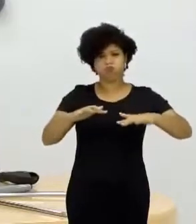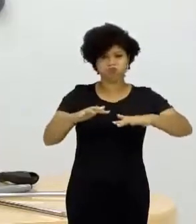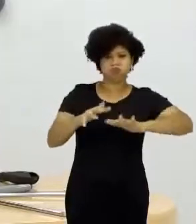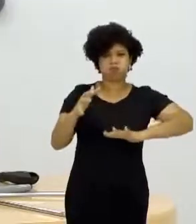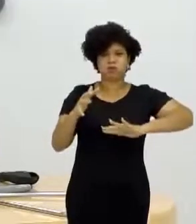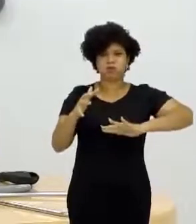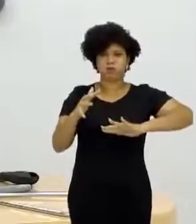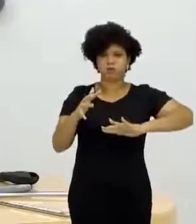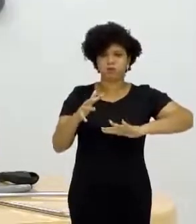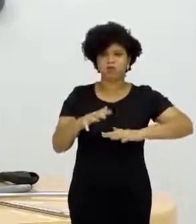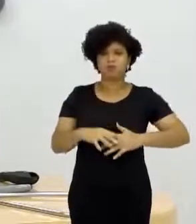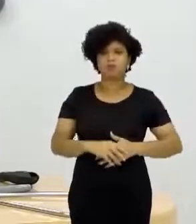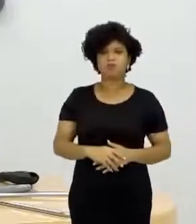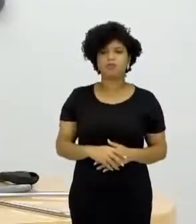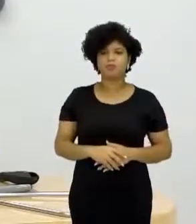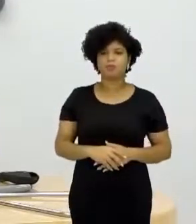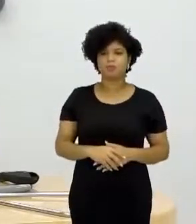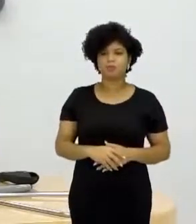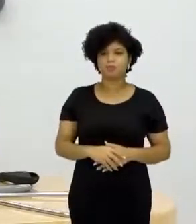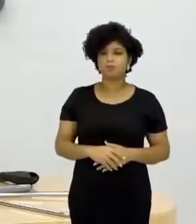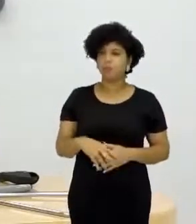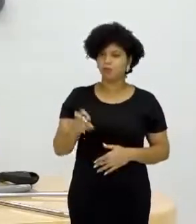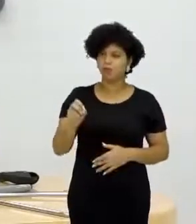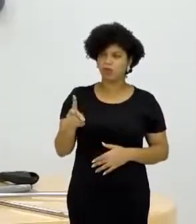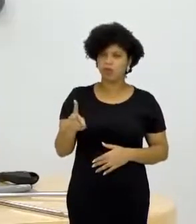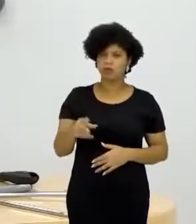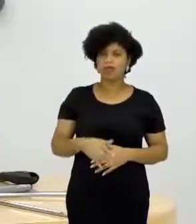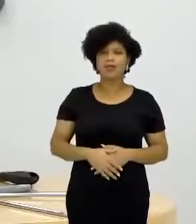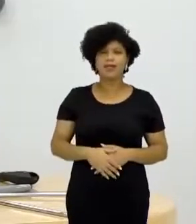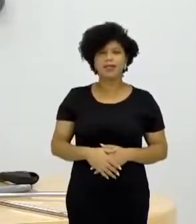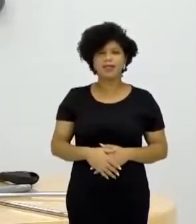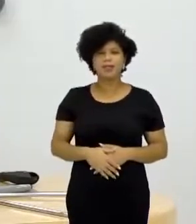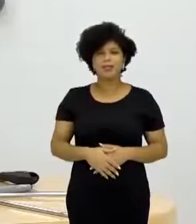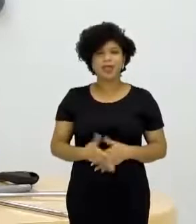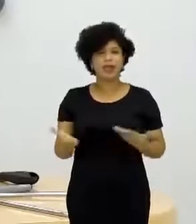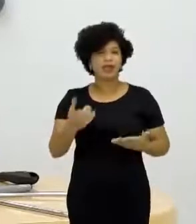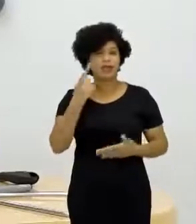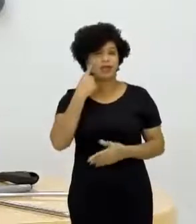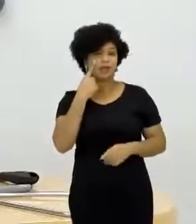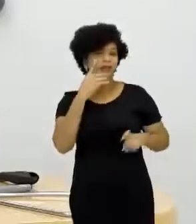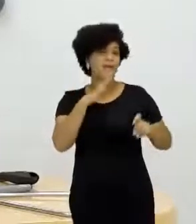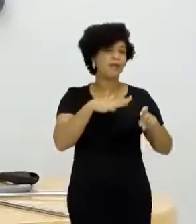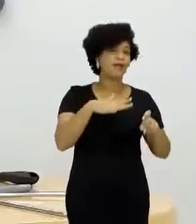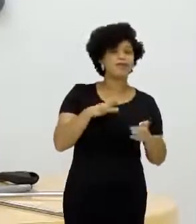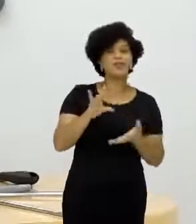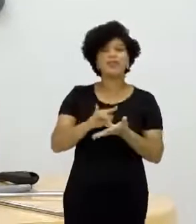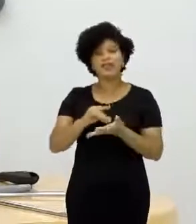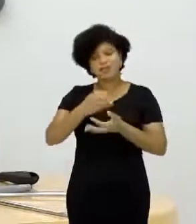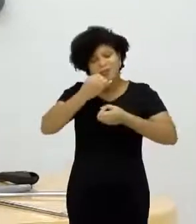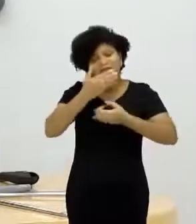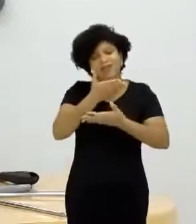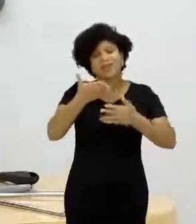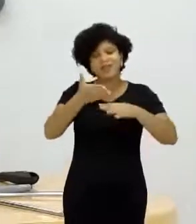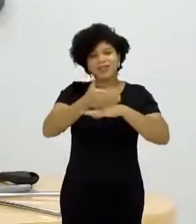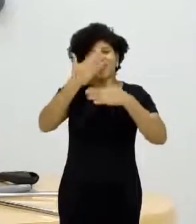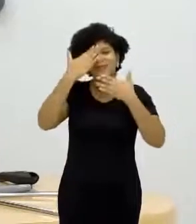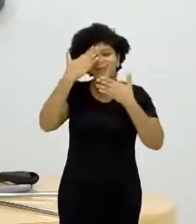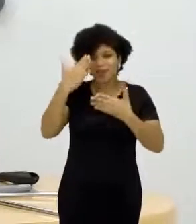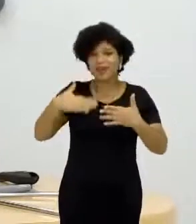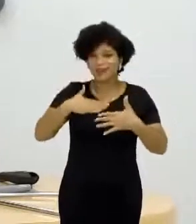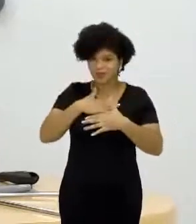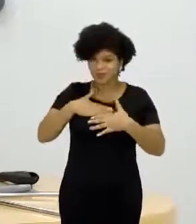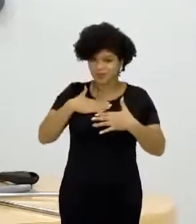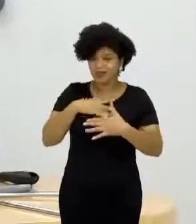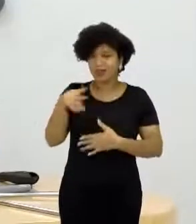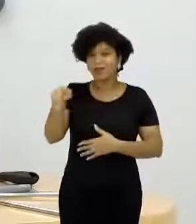pessoal. Beleza? Certo aí? Vamos pro próximo aí, mito e realidade, bacana. Valeu a participação de todo mundo aí de vocês aí. Gostei da